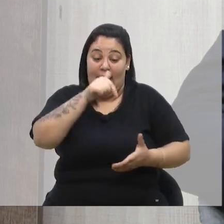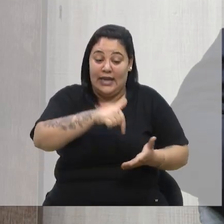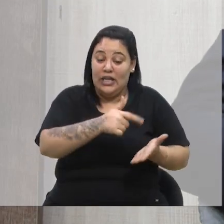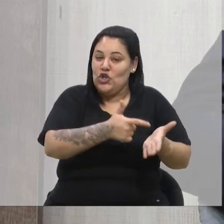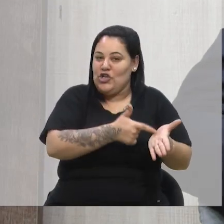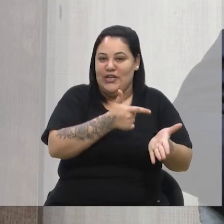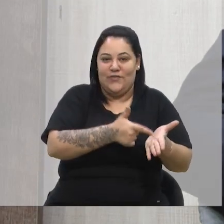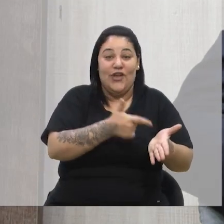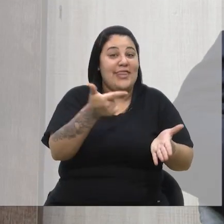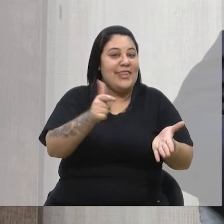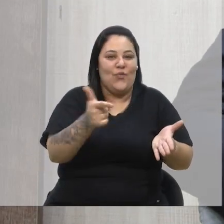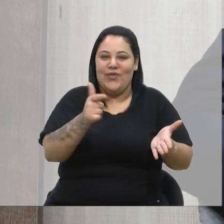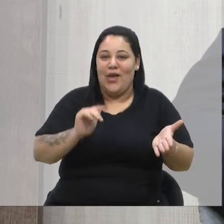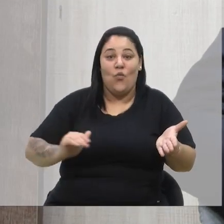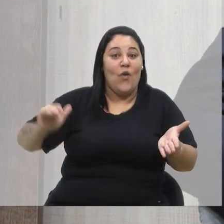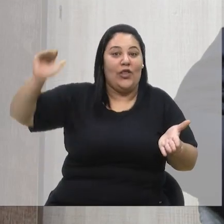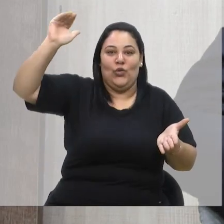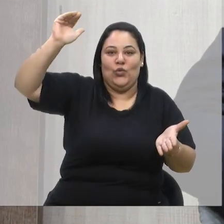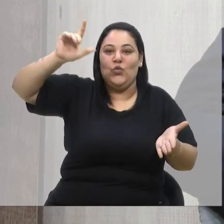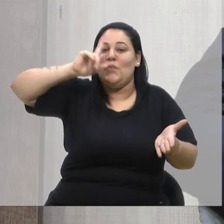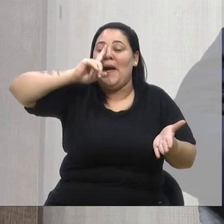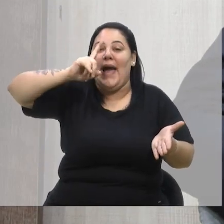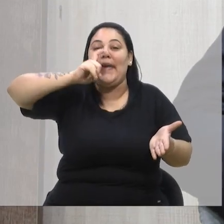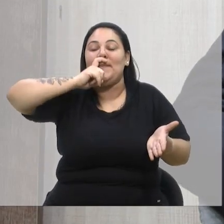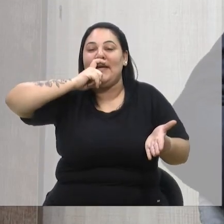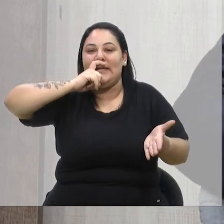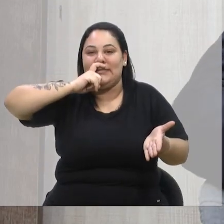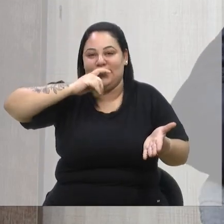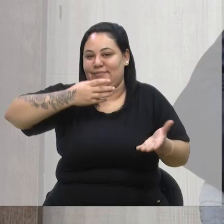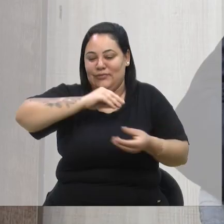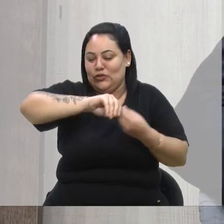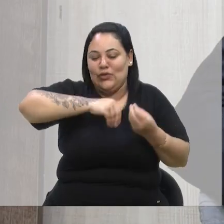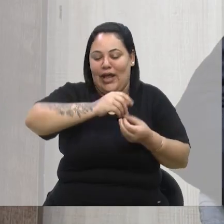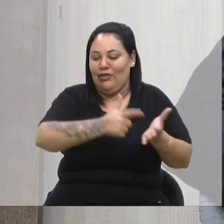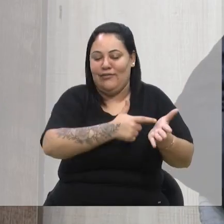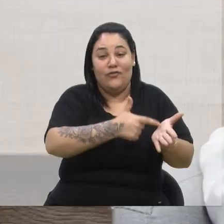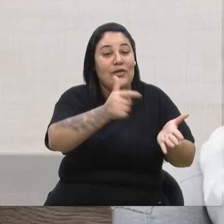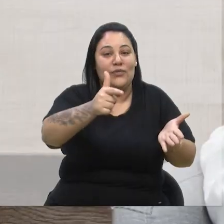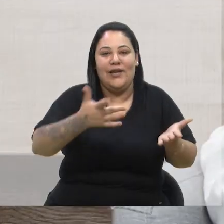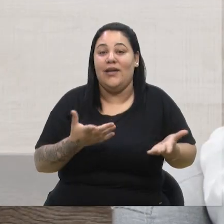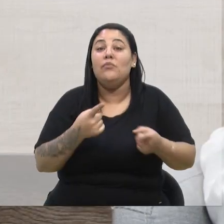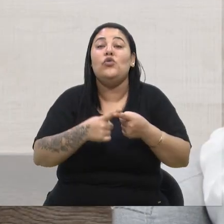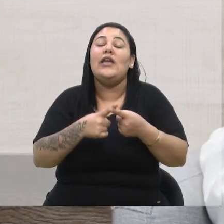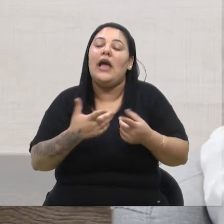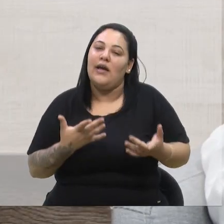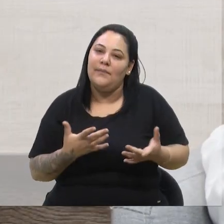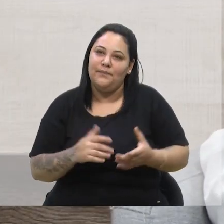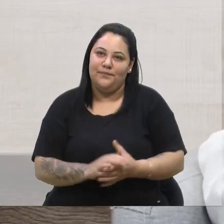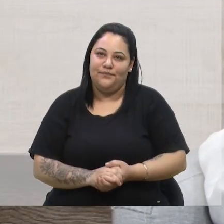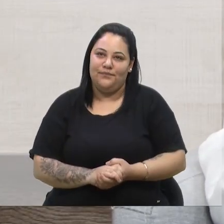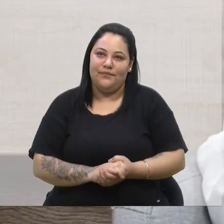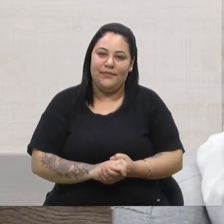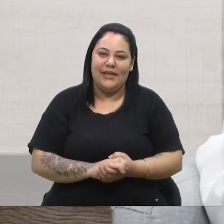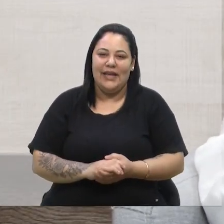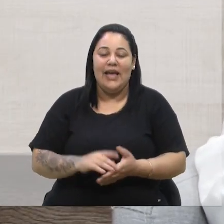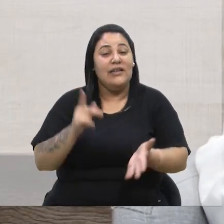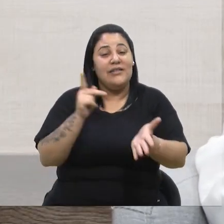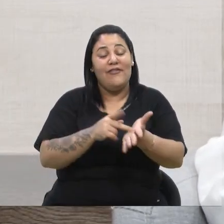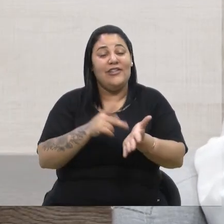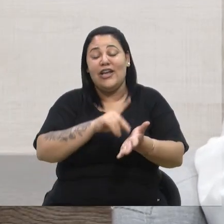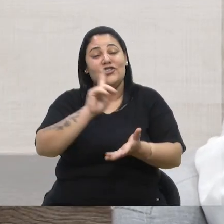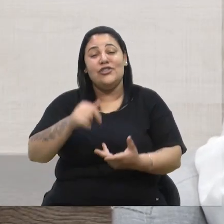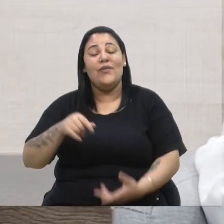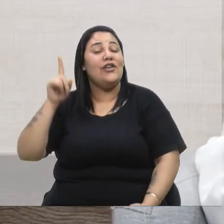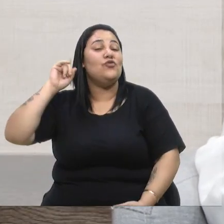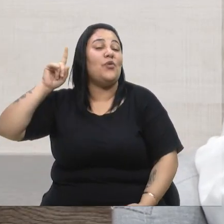aqui nós não temos uma mediação adulta. E eu gostaria de te perguntar por que isso. Na verdade, não foi proposital.